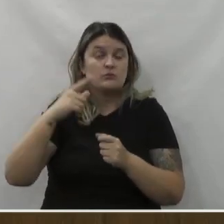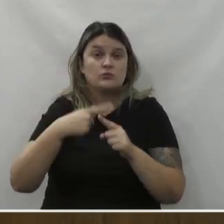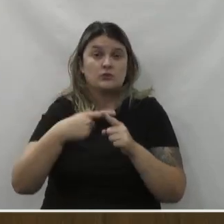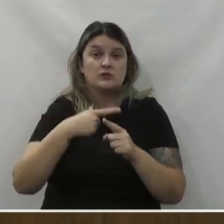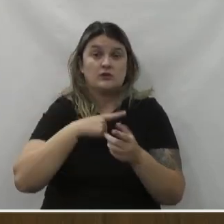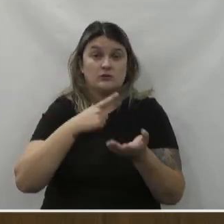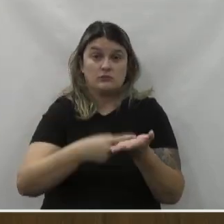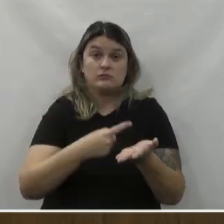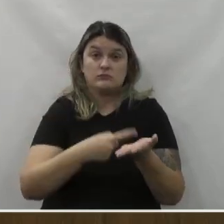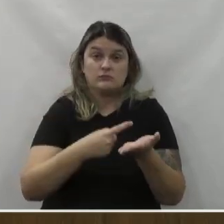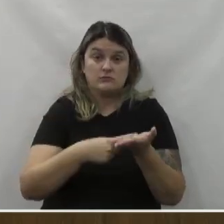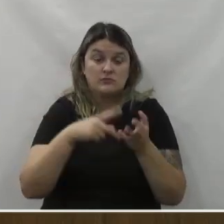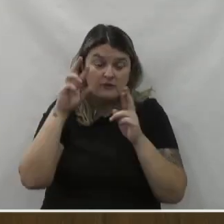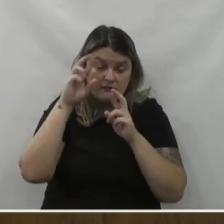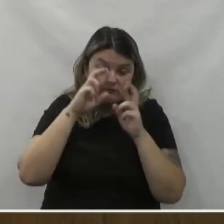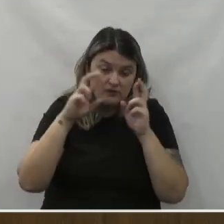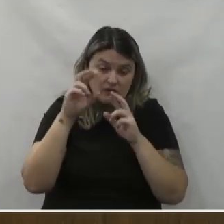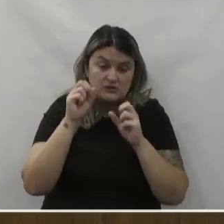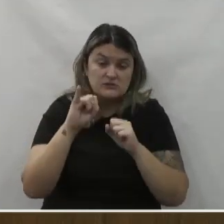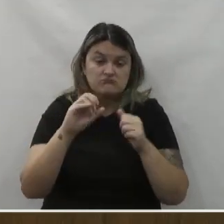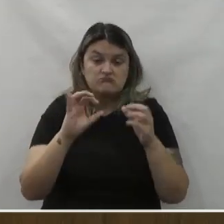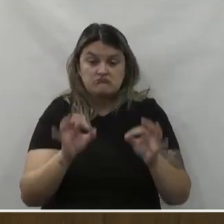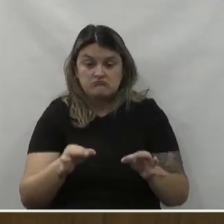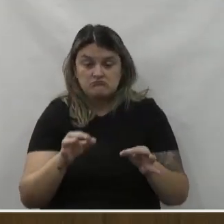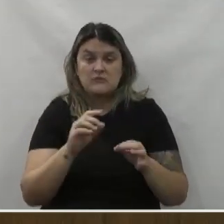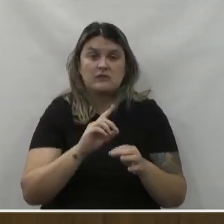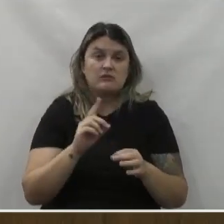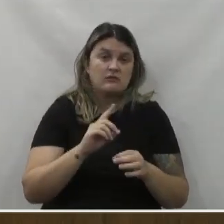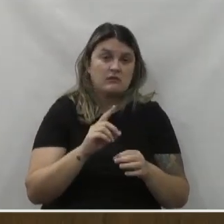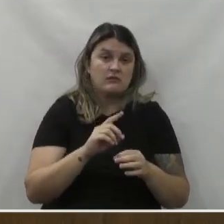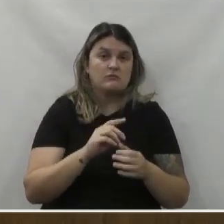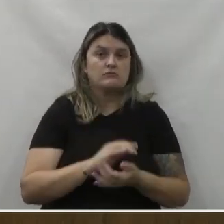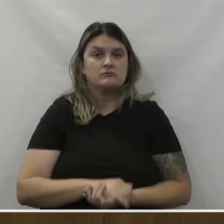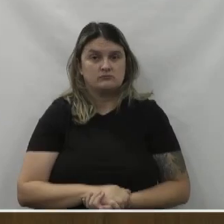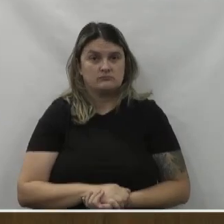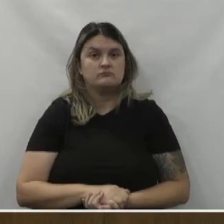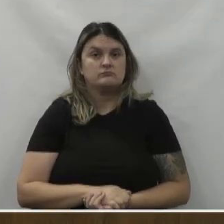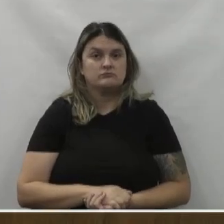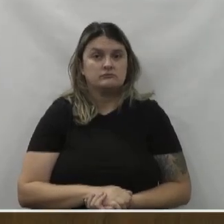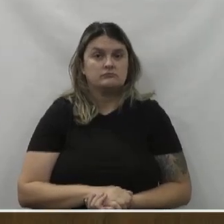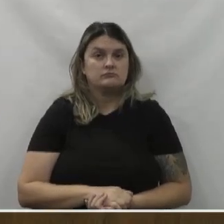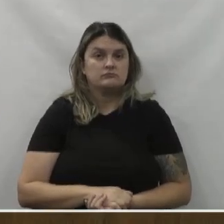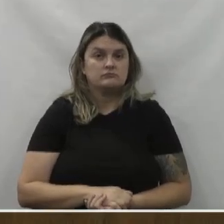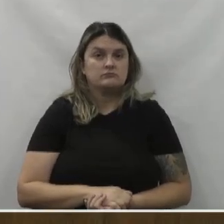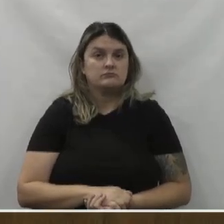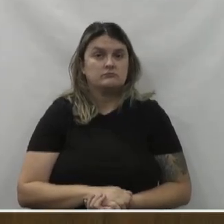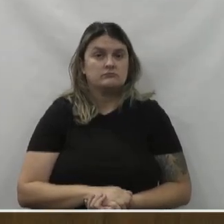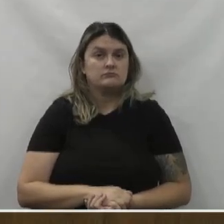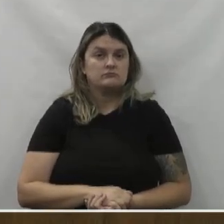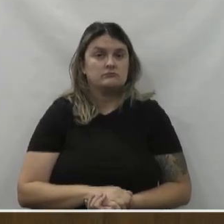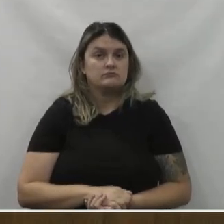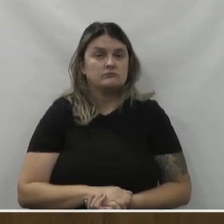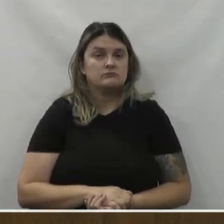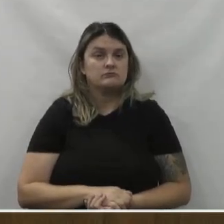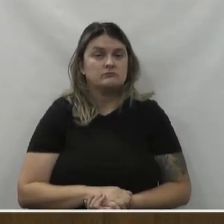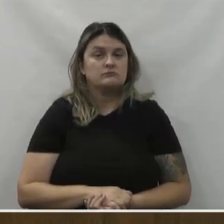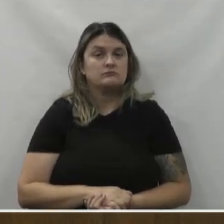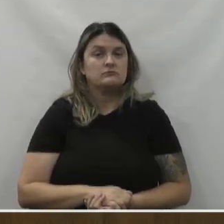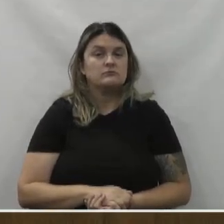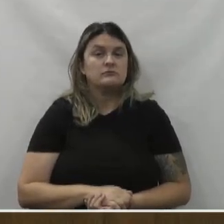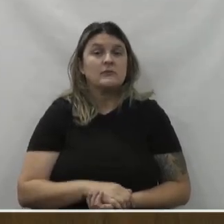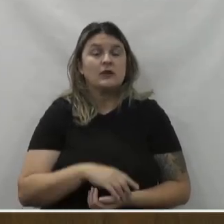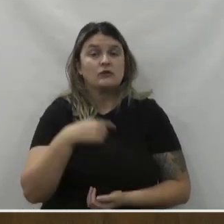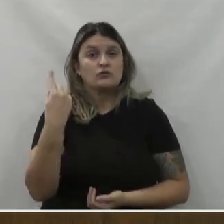aqui, a cobrança em cima da empresa, o executivo também. Então eles foram até Porto Alegre, né, para analisar